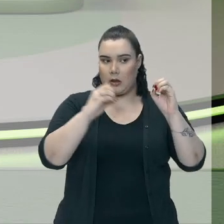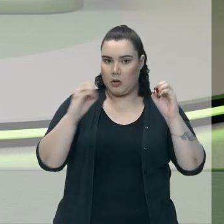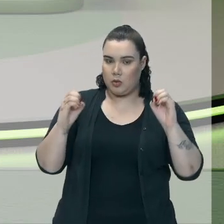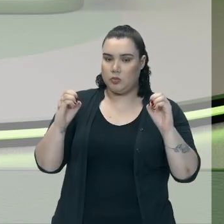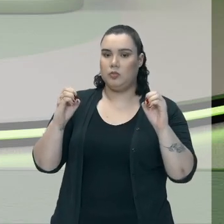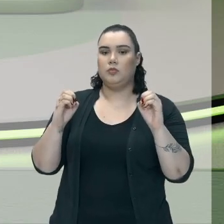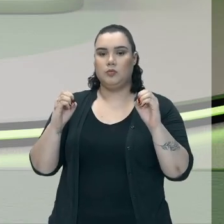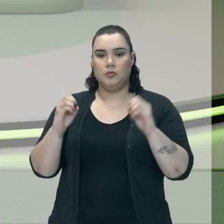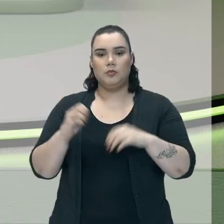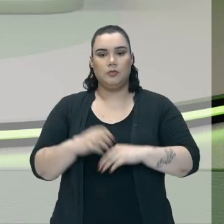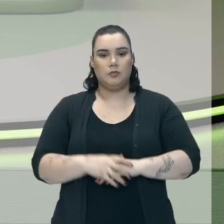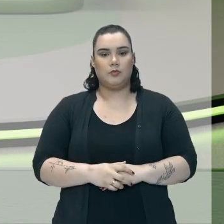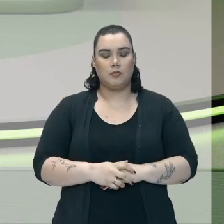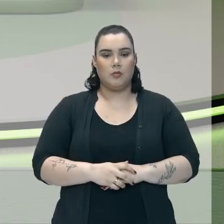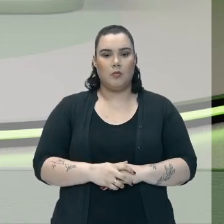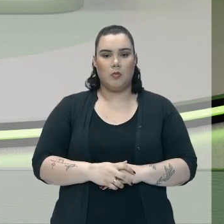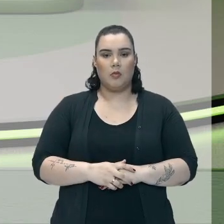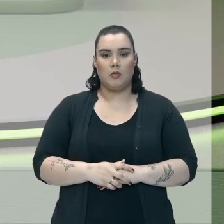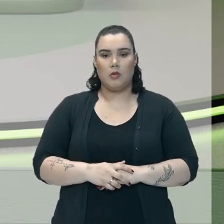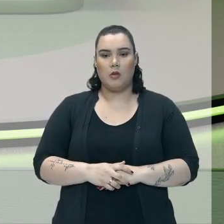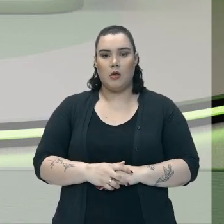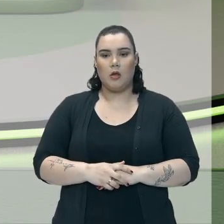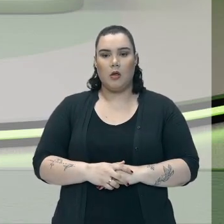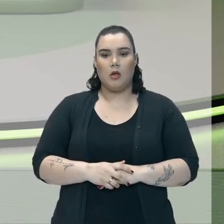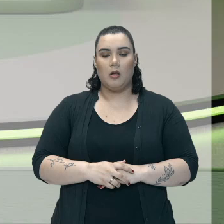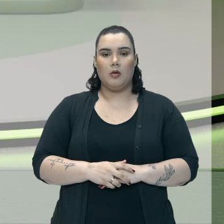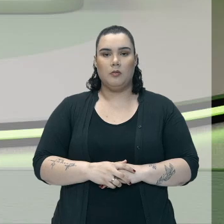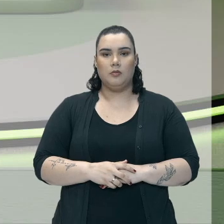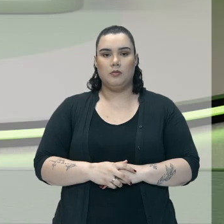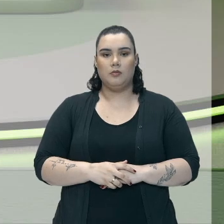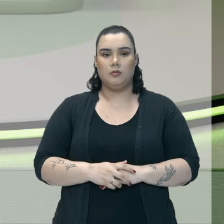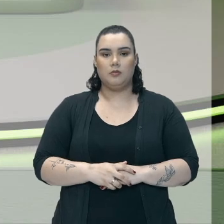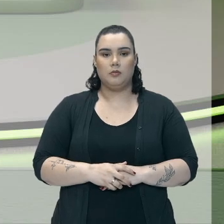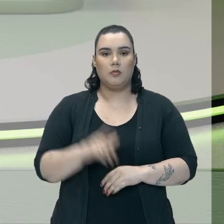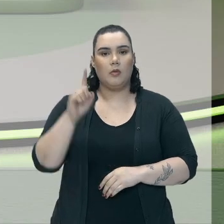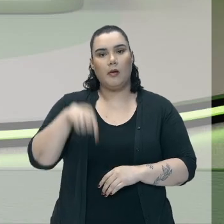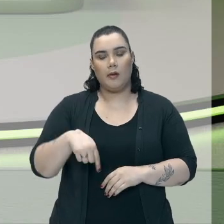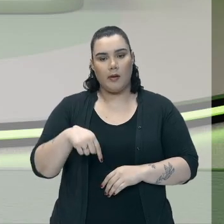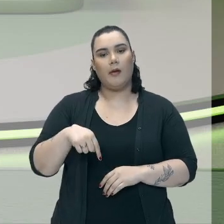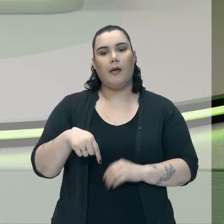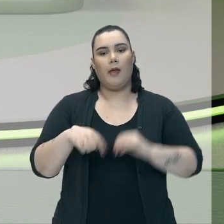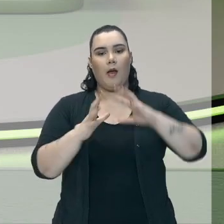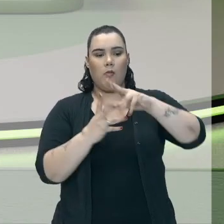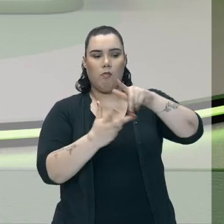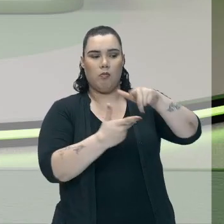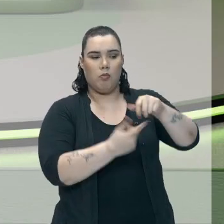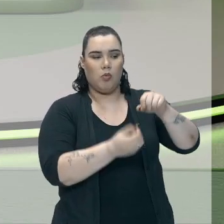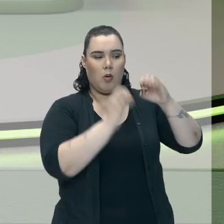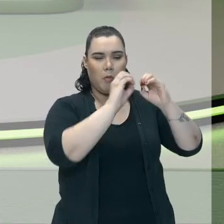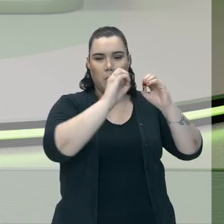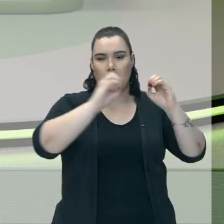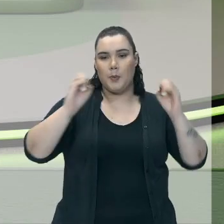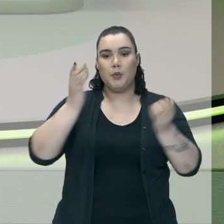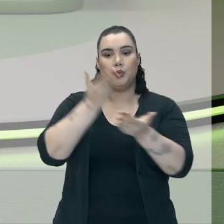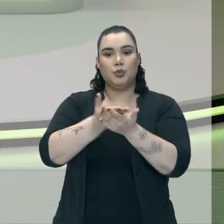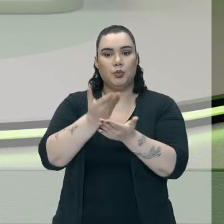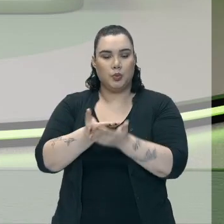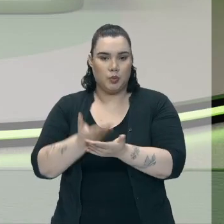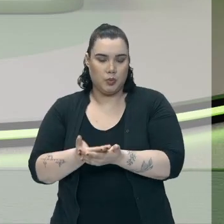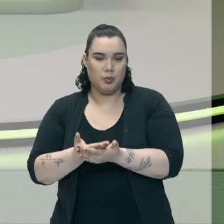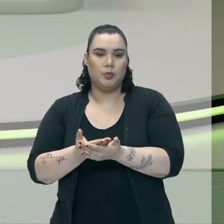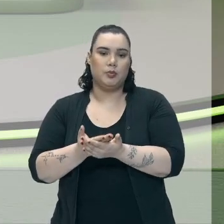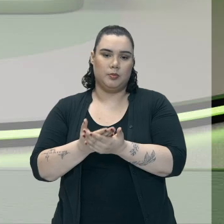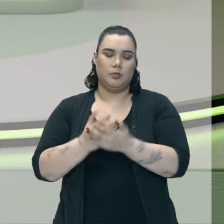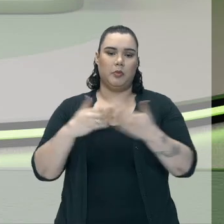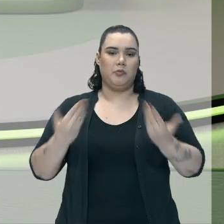astronomia planetária, também como é conhecido, é o estudo dos sistemas planetários, isto